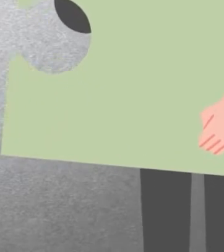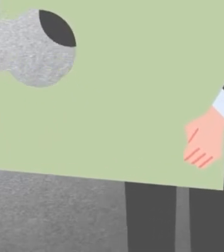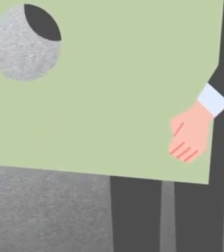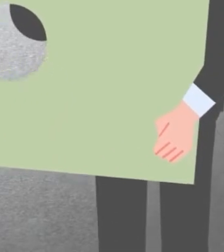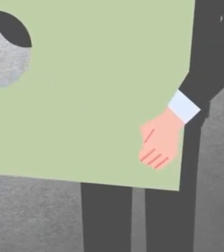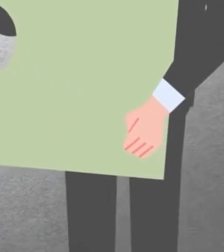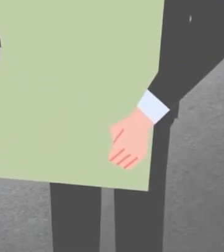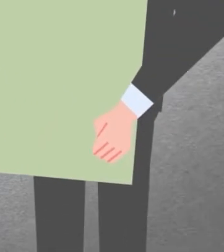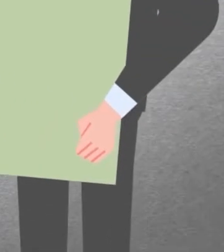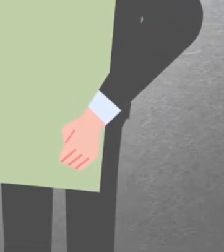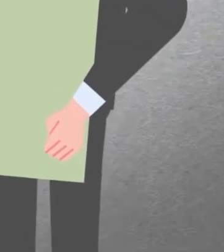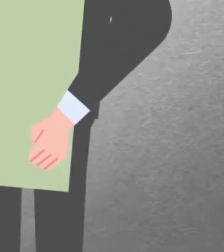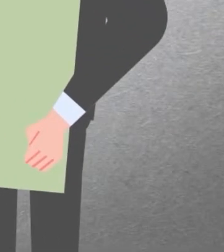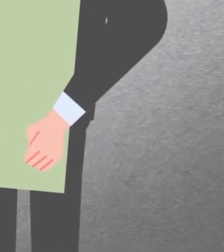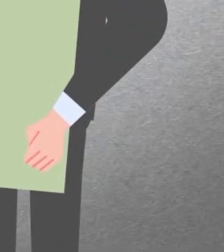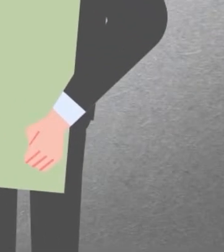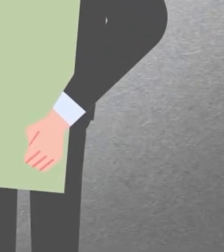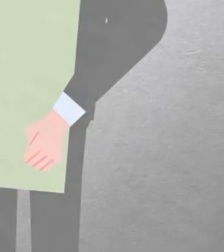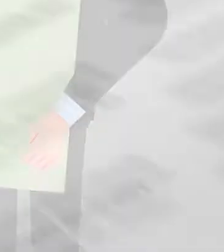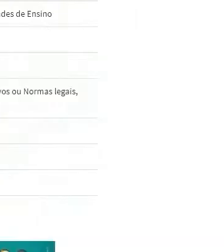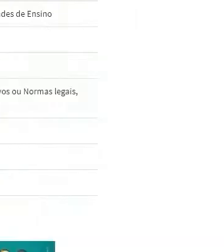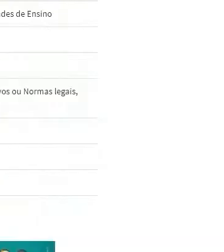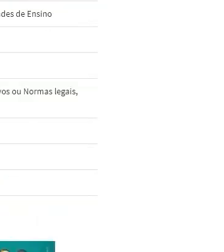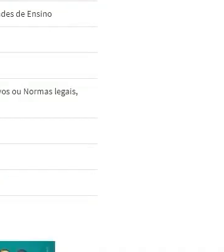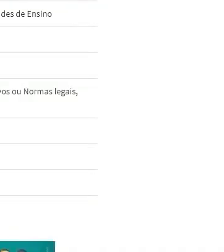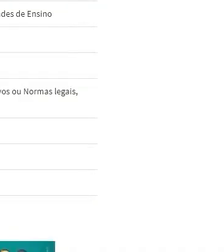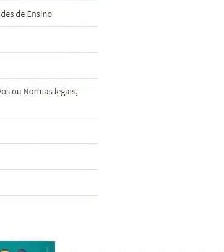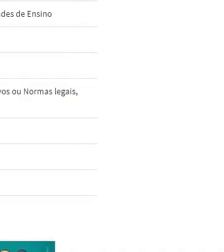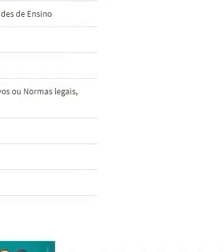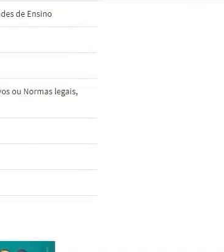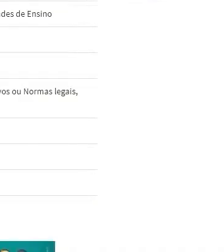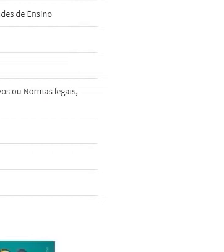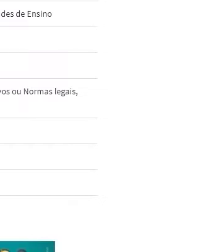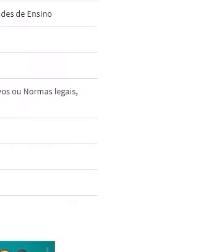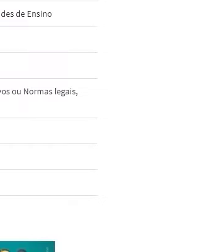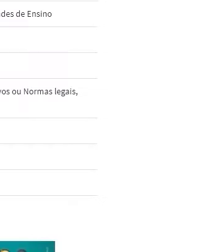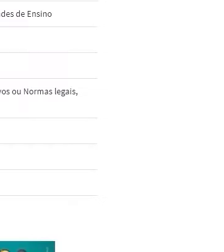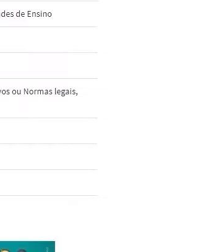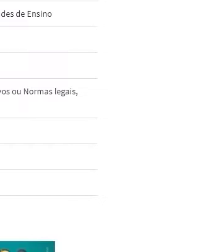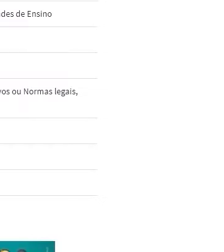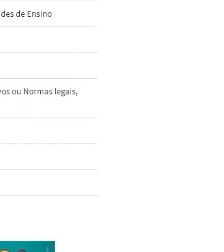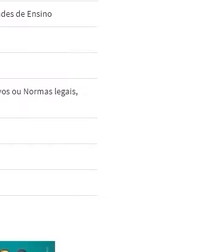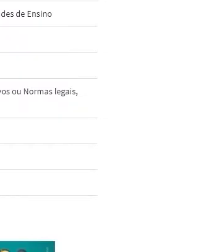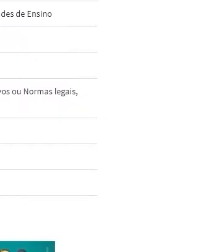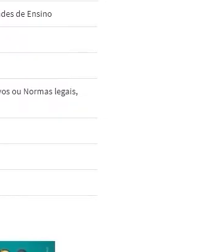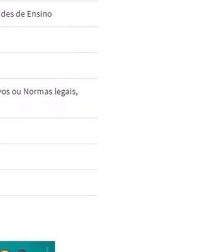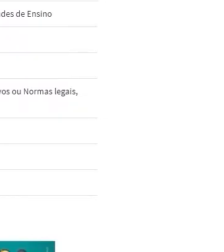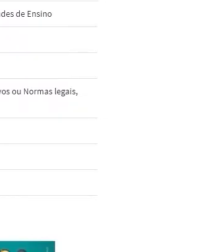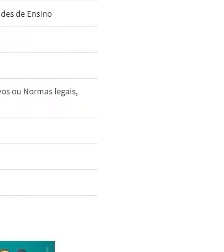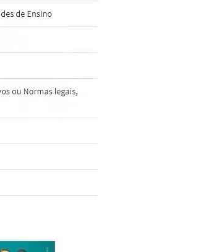solução pró-processual homologada por um juiz. Saiba mais em